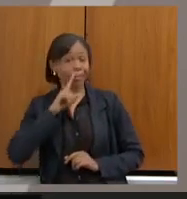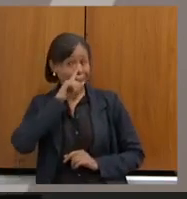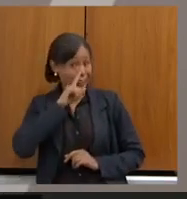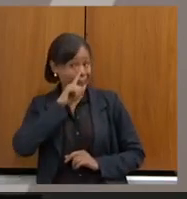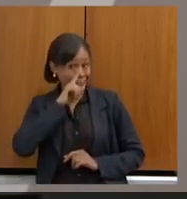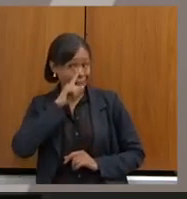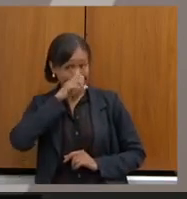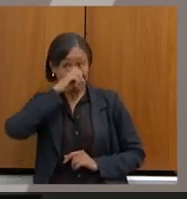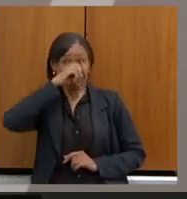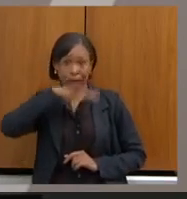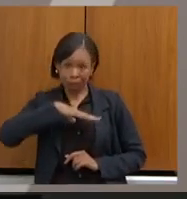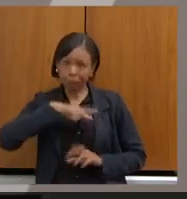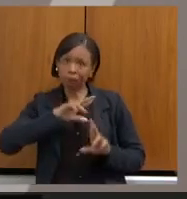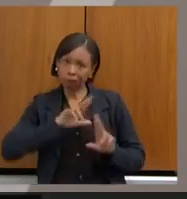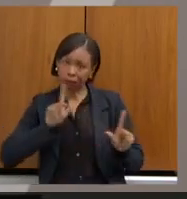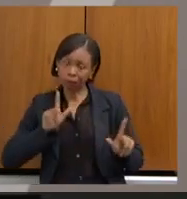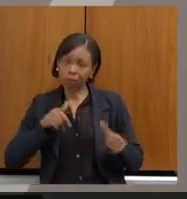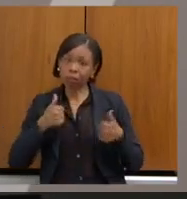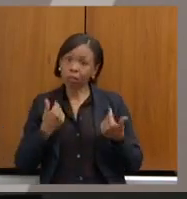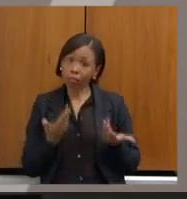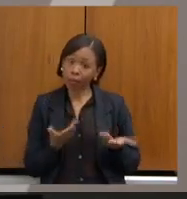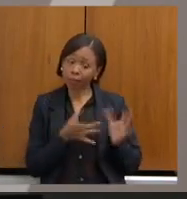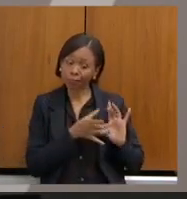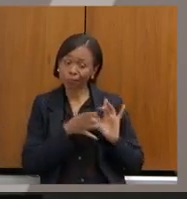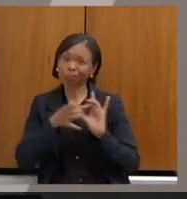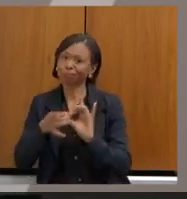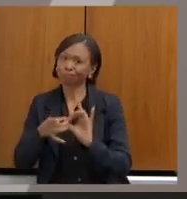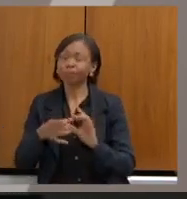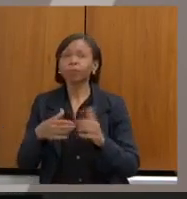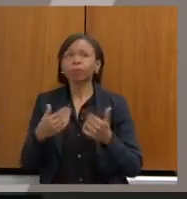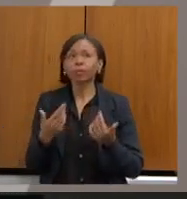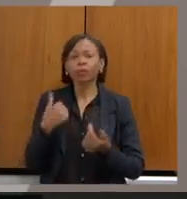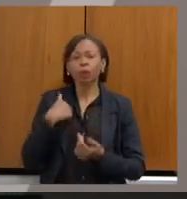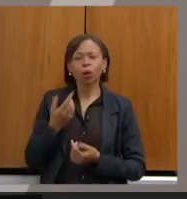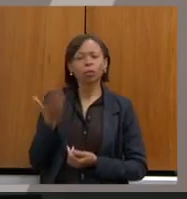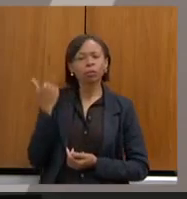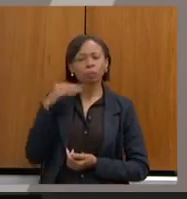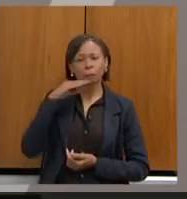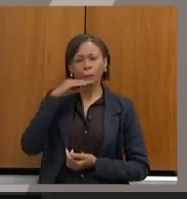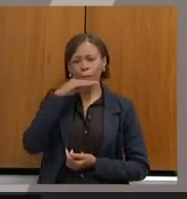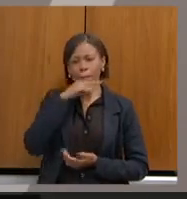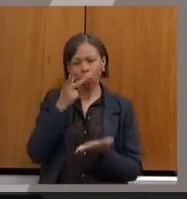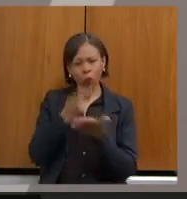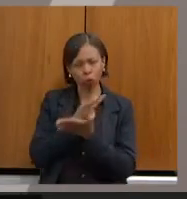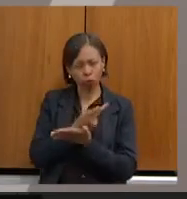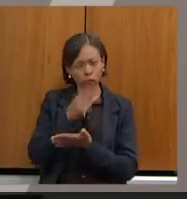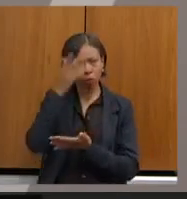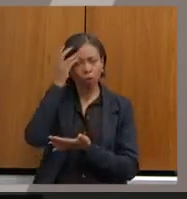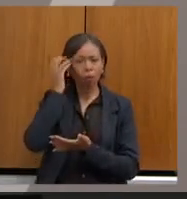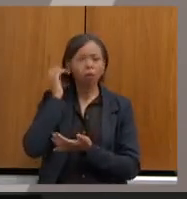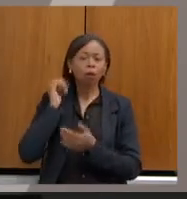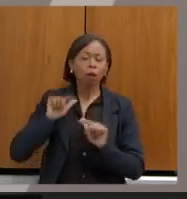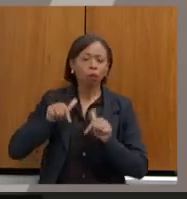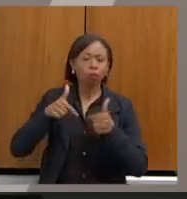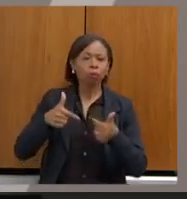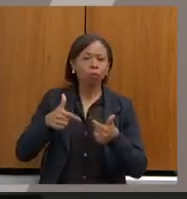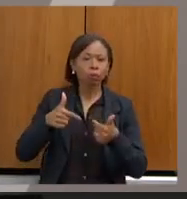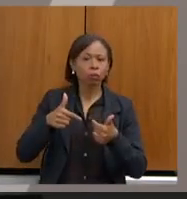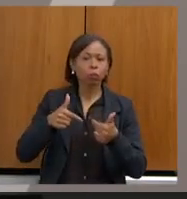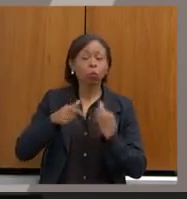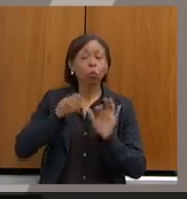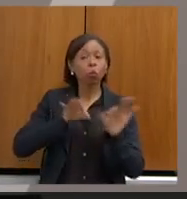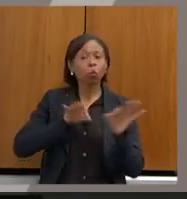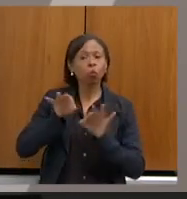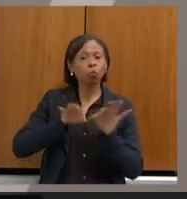muito diferentes então secretário e nós percebemos é daquelas são aquele programa que o criado na época da